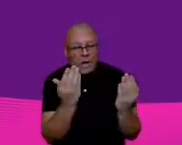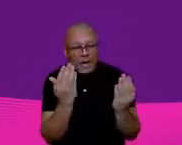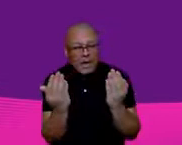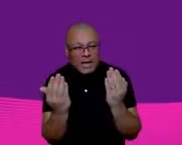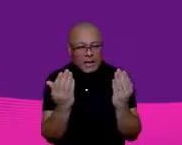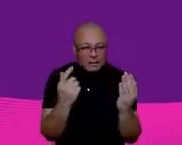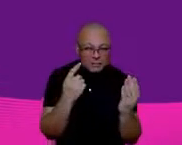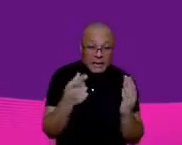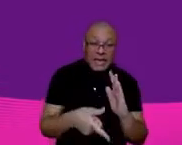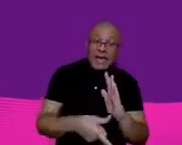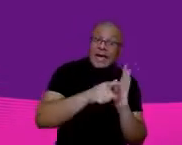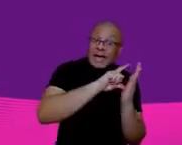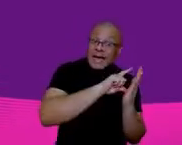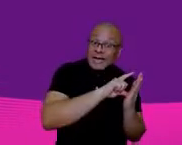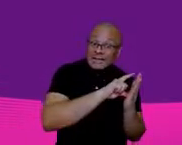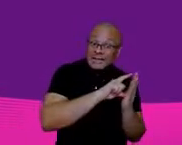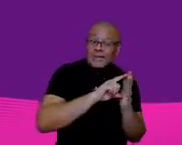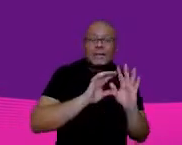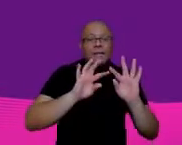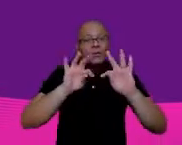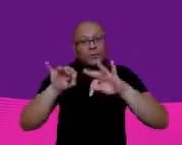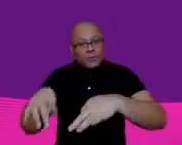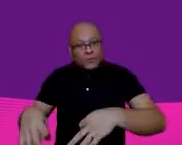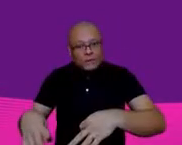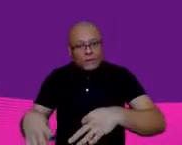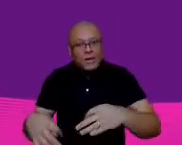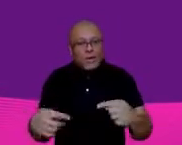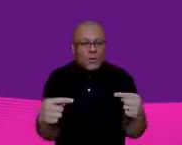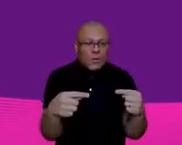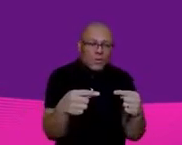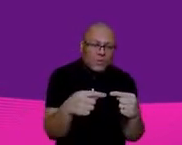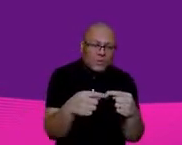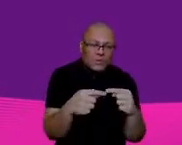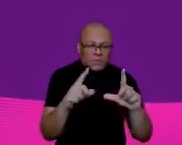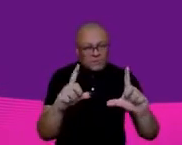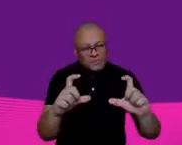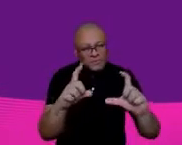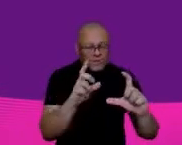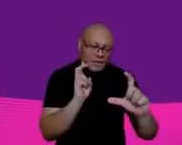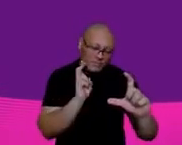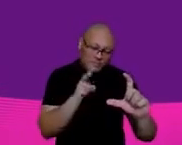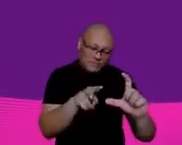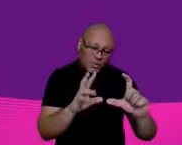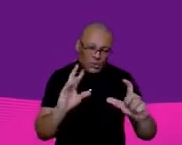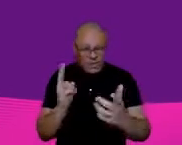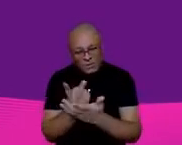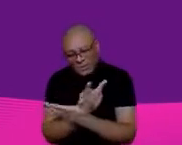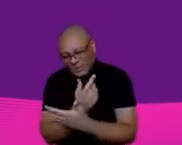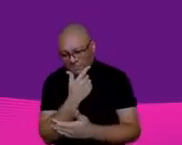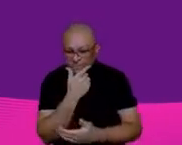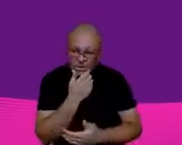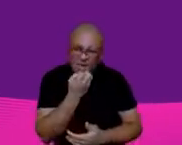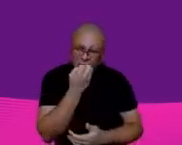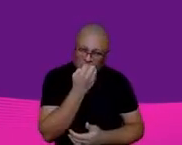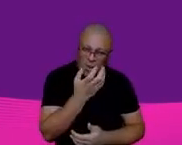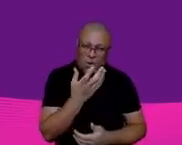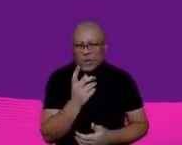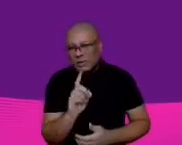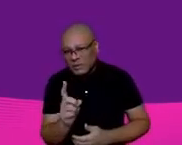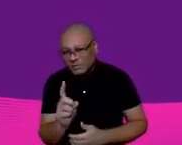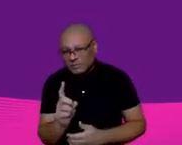pré-operatório. Consigo fazer uma combinação de imagens para verificar o que está acontecendo. Então, eu